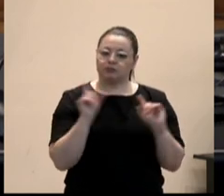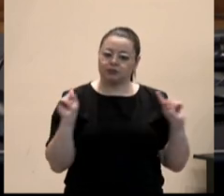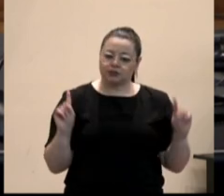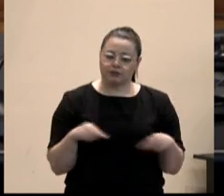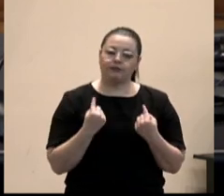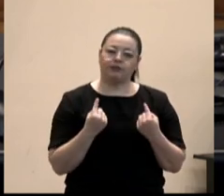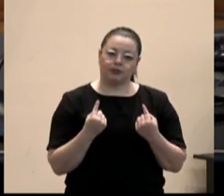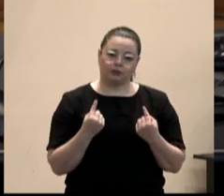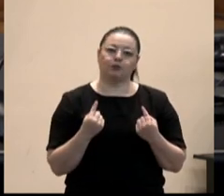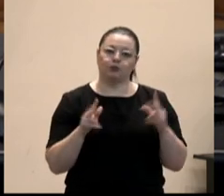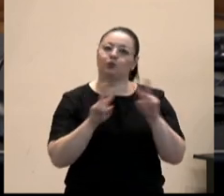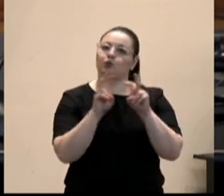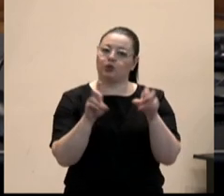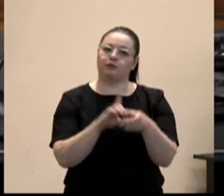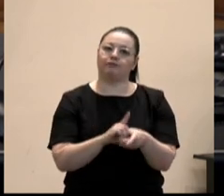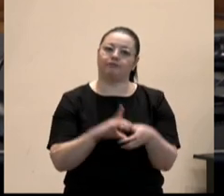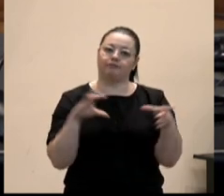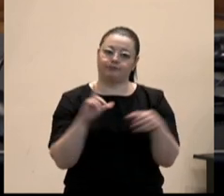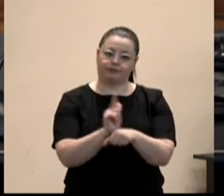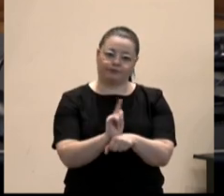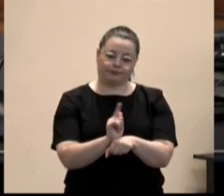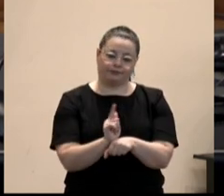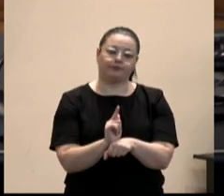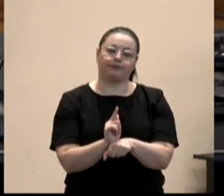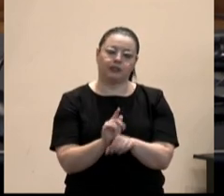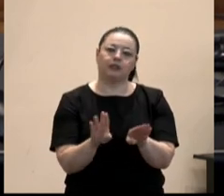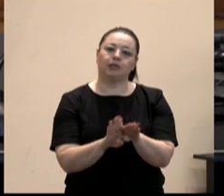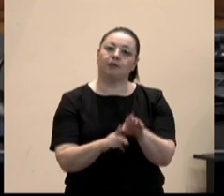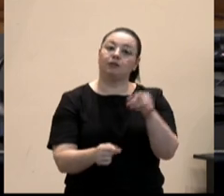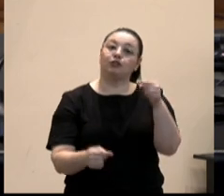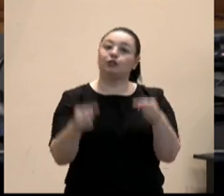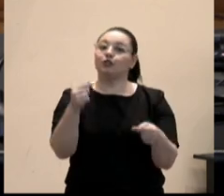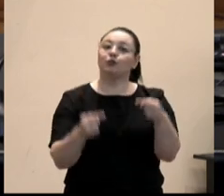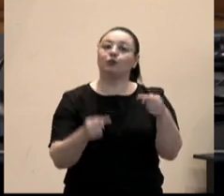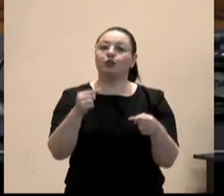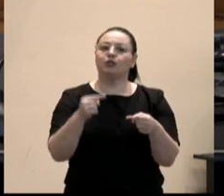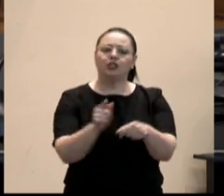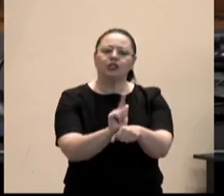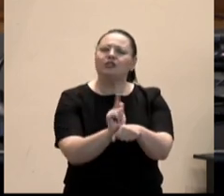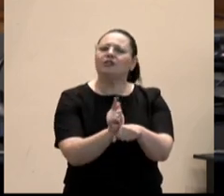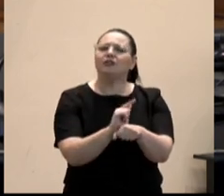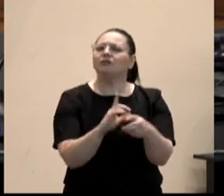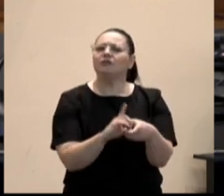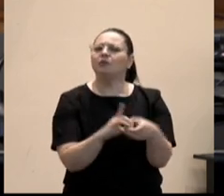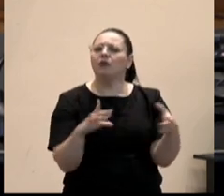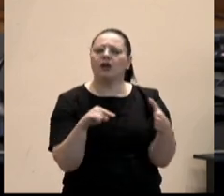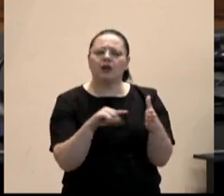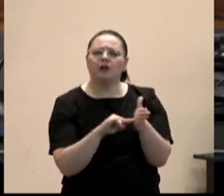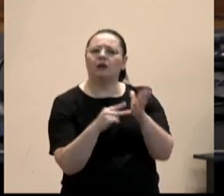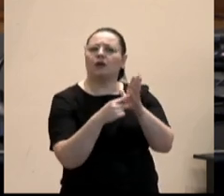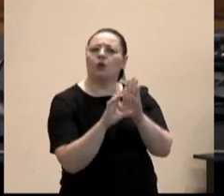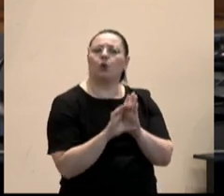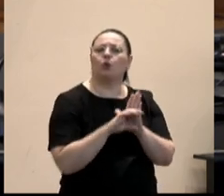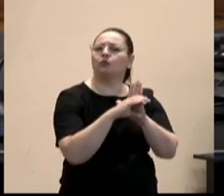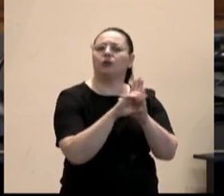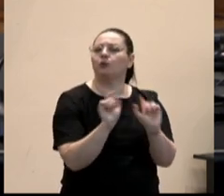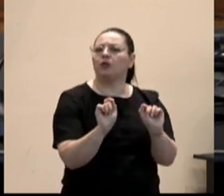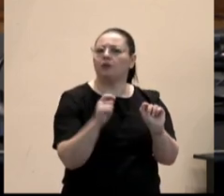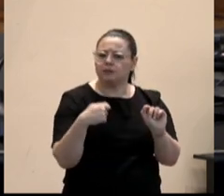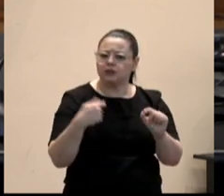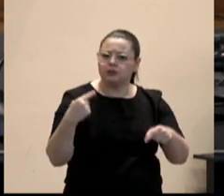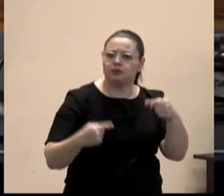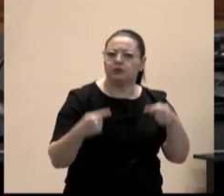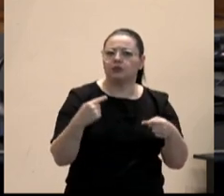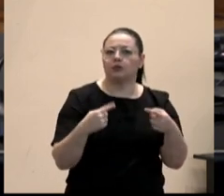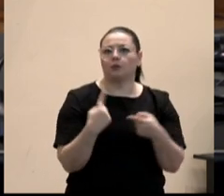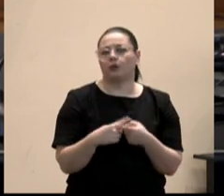da educação, de discutir o conceito, o que é gestão democrática? Né? Gestão democrática